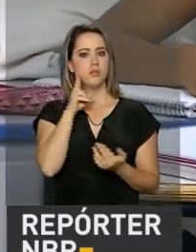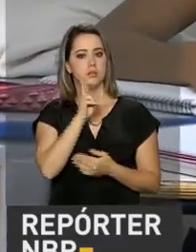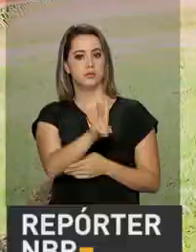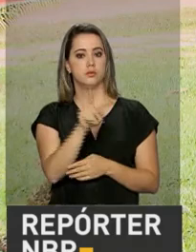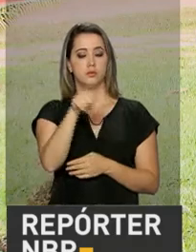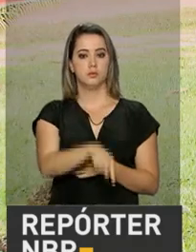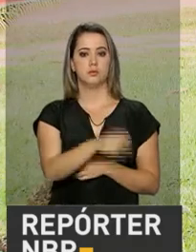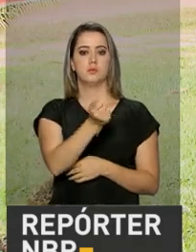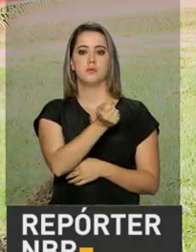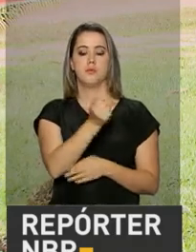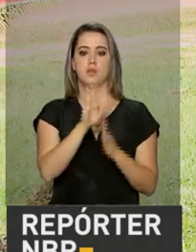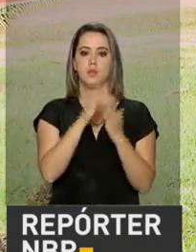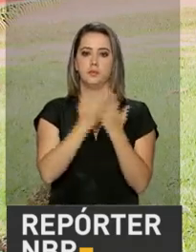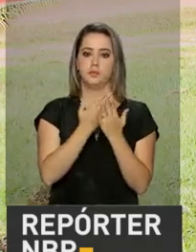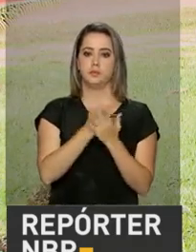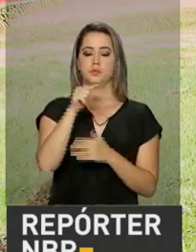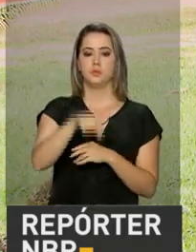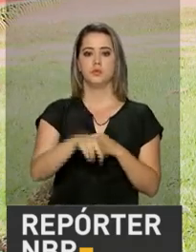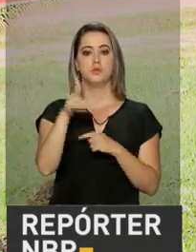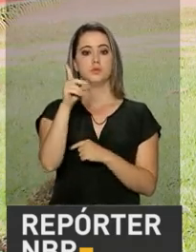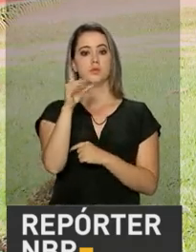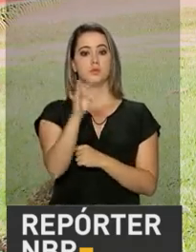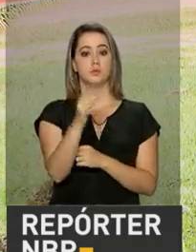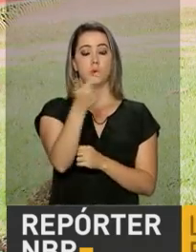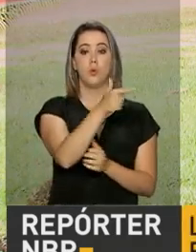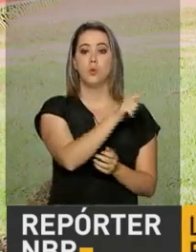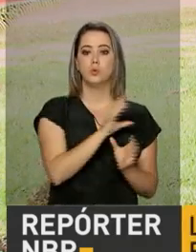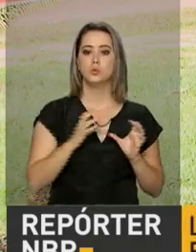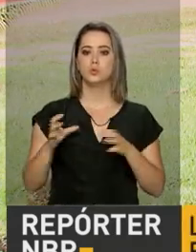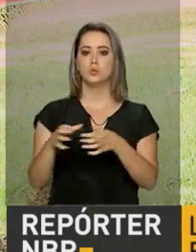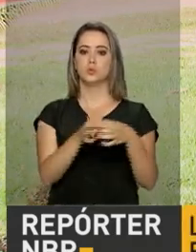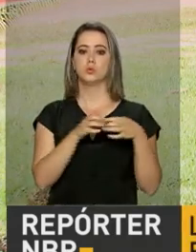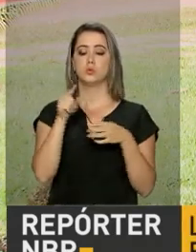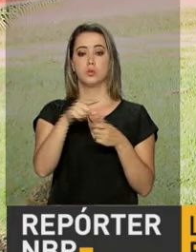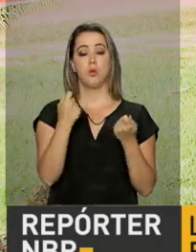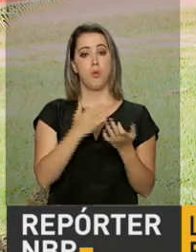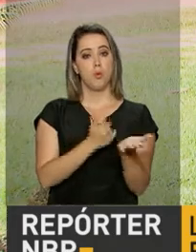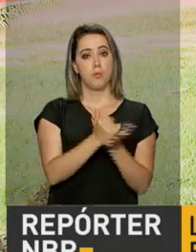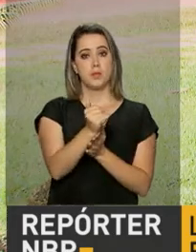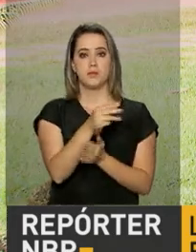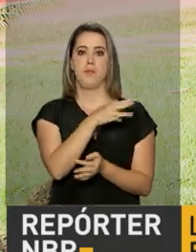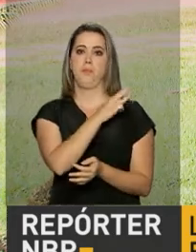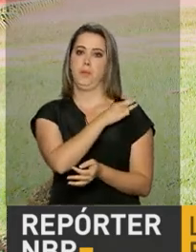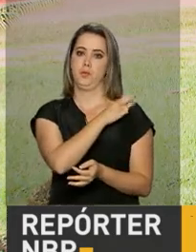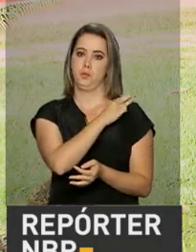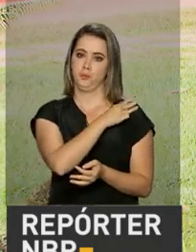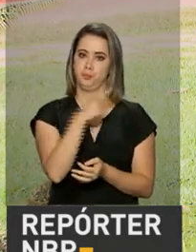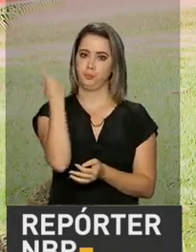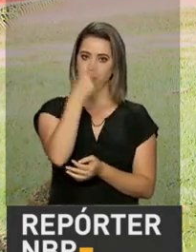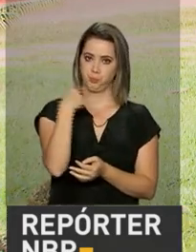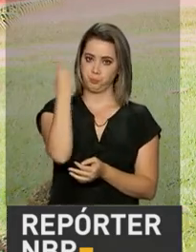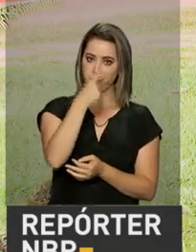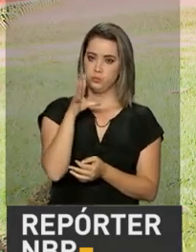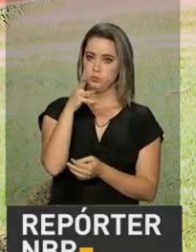na escola, né? Além desta escola aqui no Distrito Federal, outras instituições devem começar a implementar o ensino em tempo